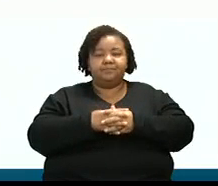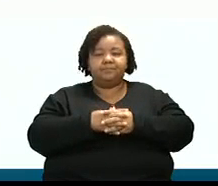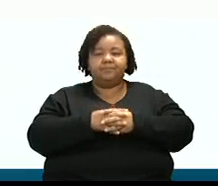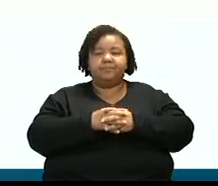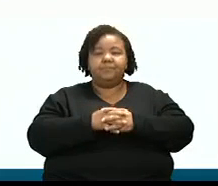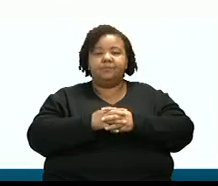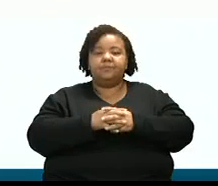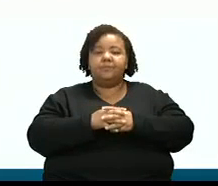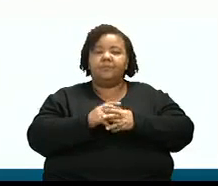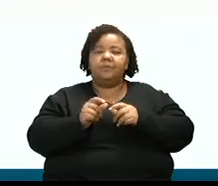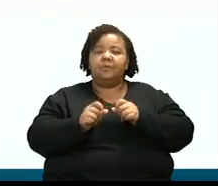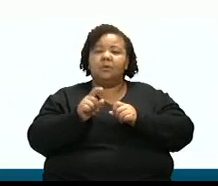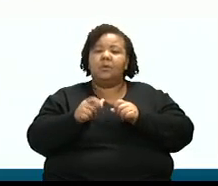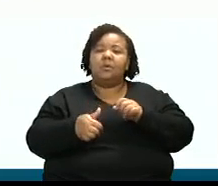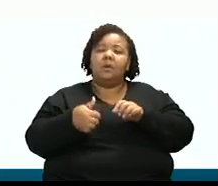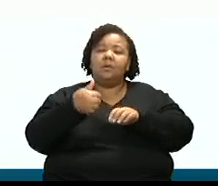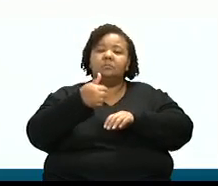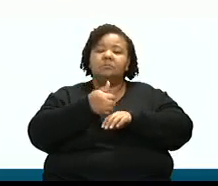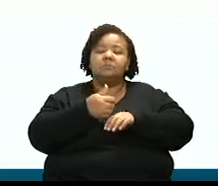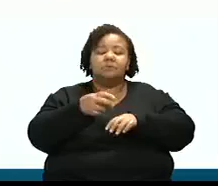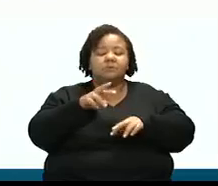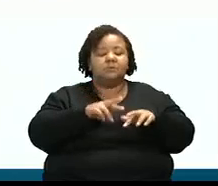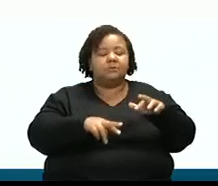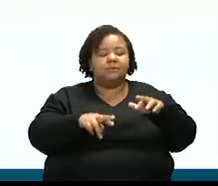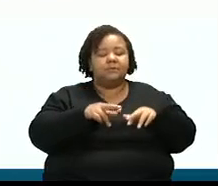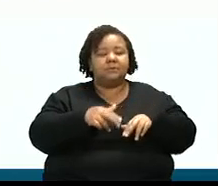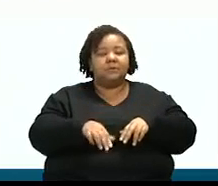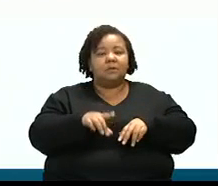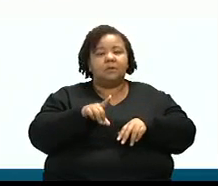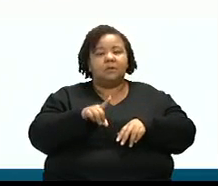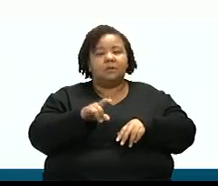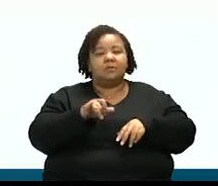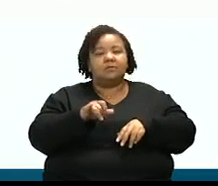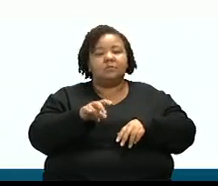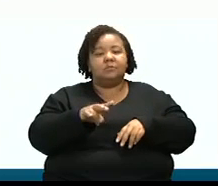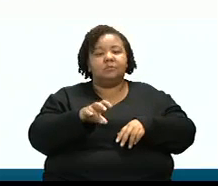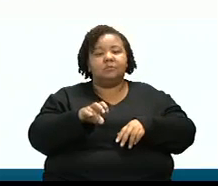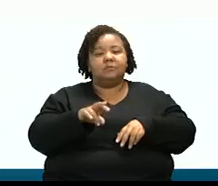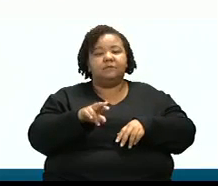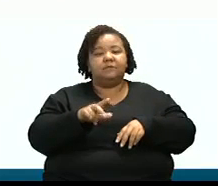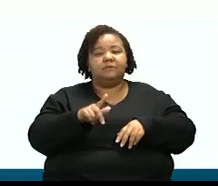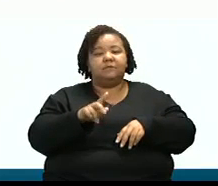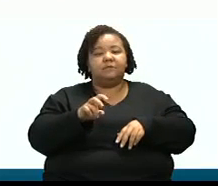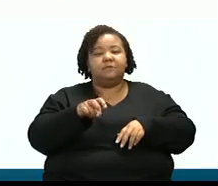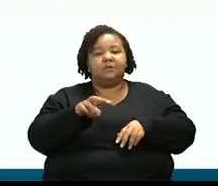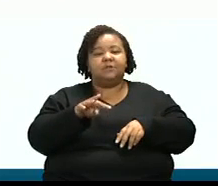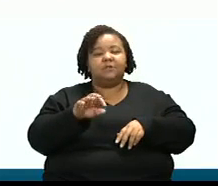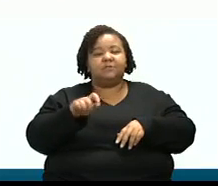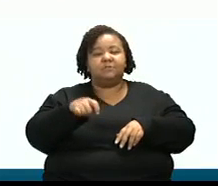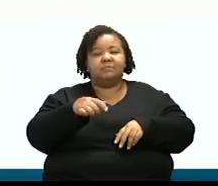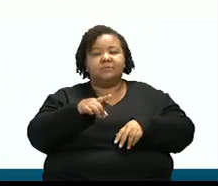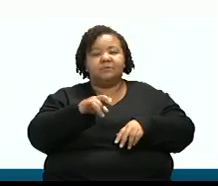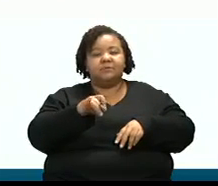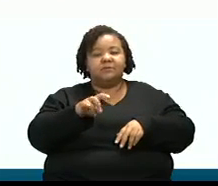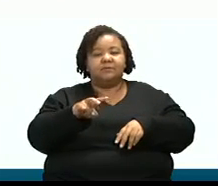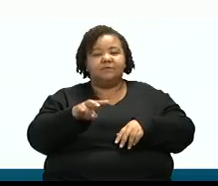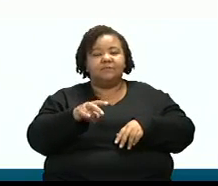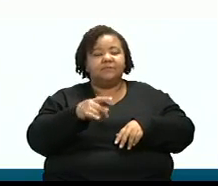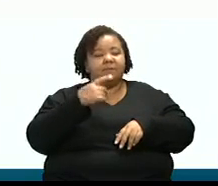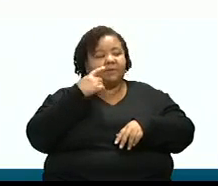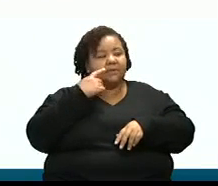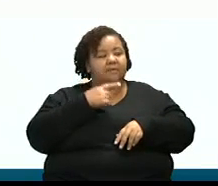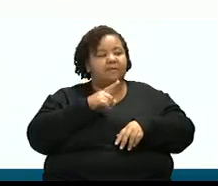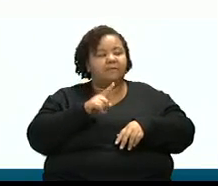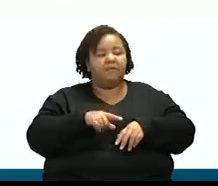qual é a vantagem em se avaliar agora o divergente? O divergente ele vai medir a velocidade com